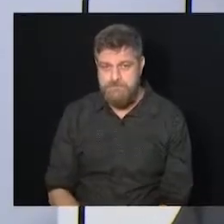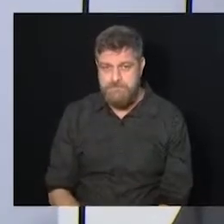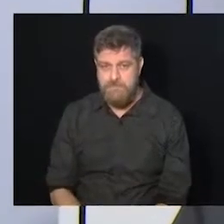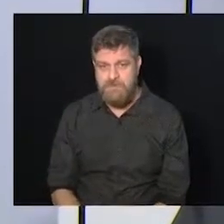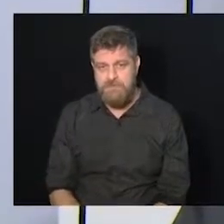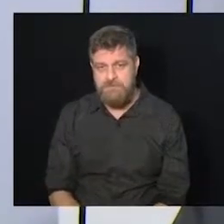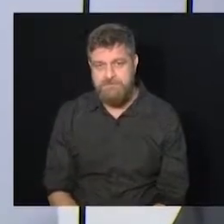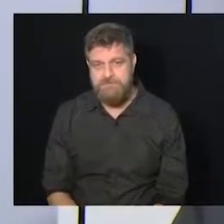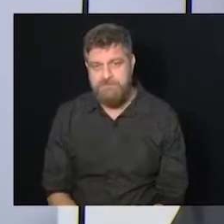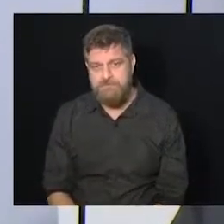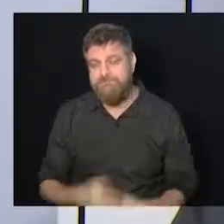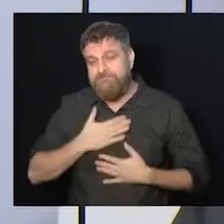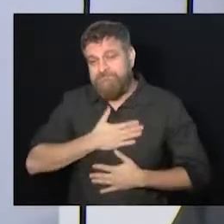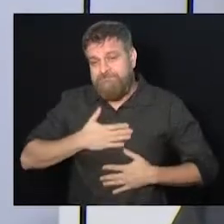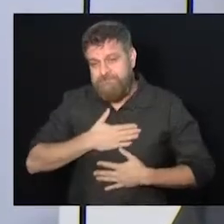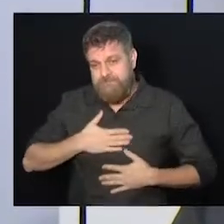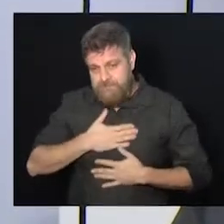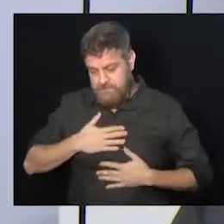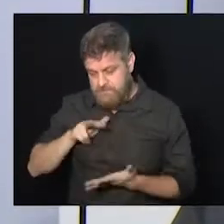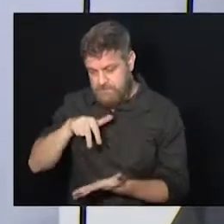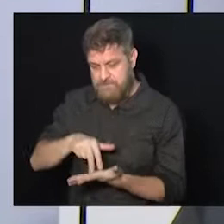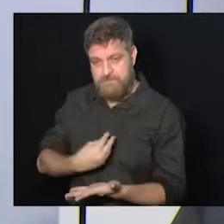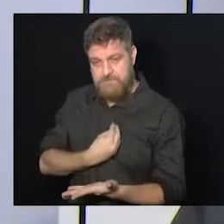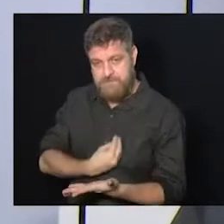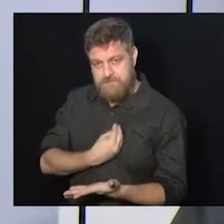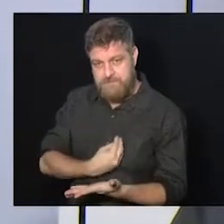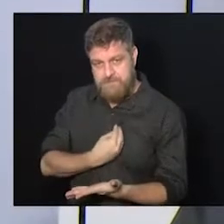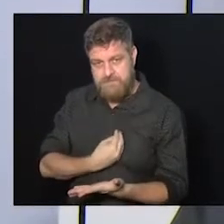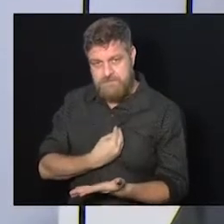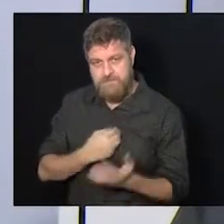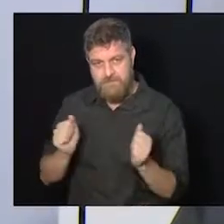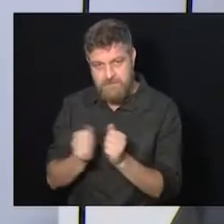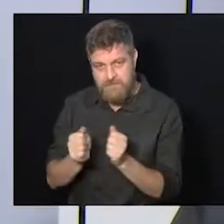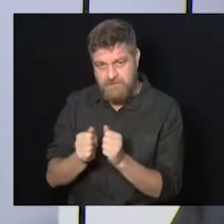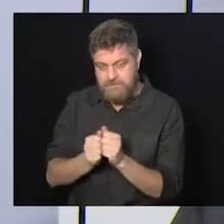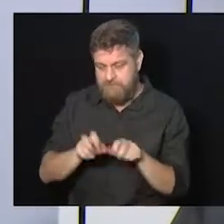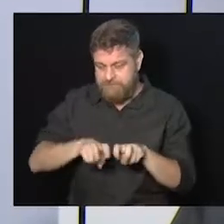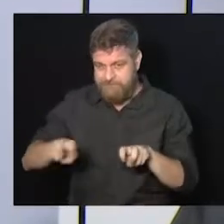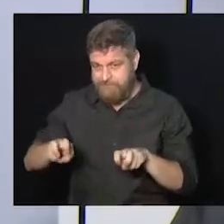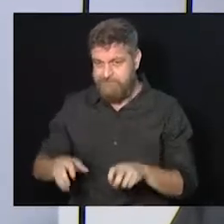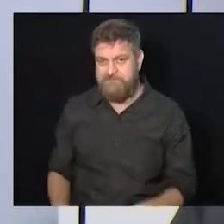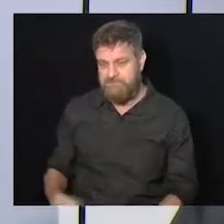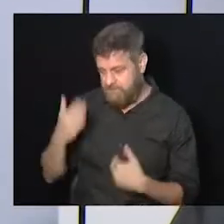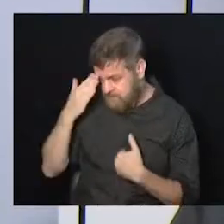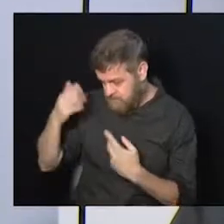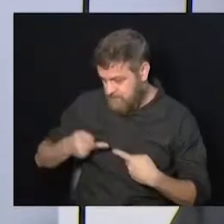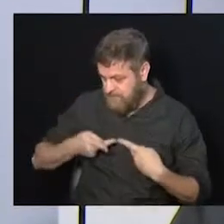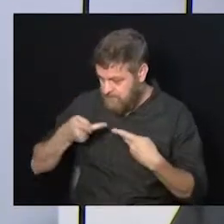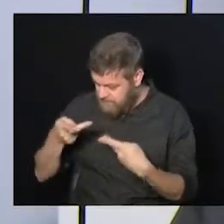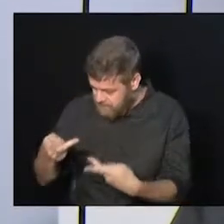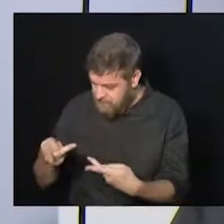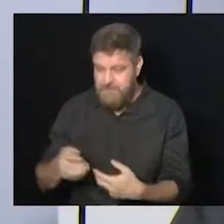Bom, um prazer estar aqui, né, numa companhia tão ilustre. Muito obrigada pelo